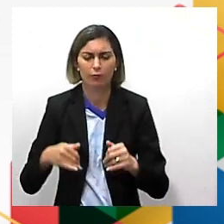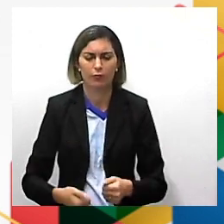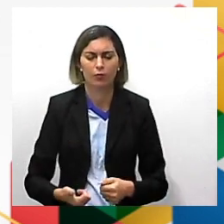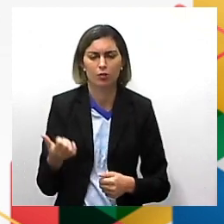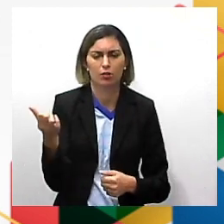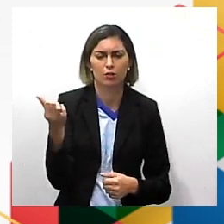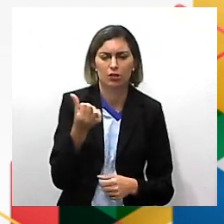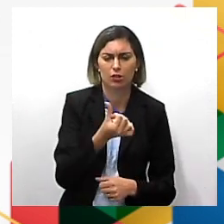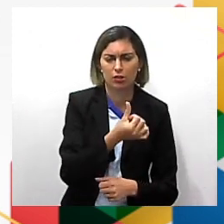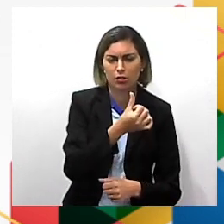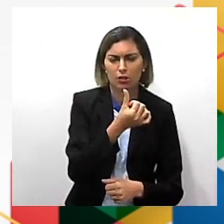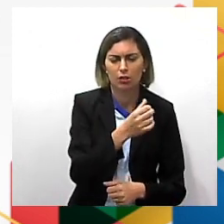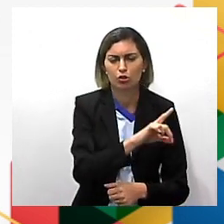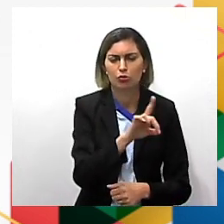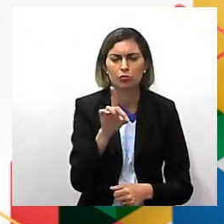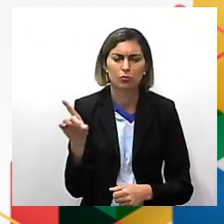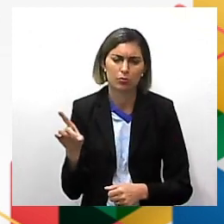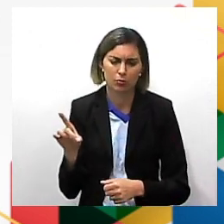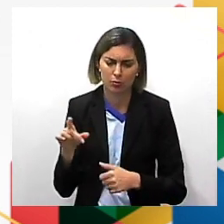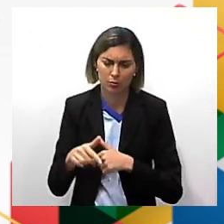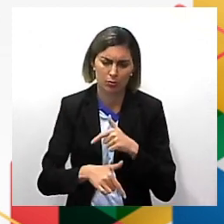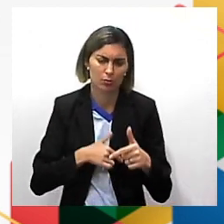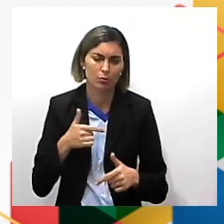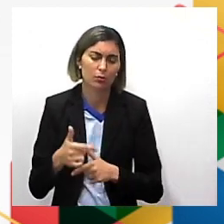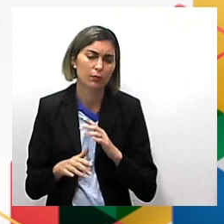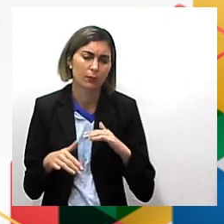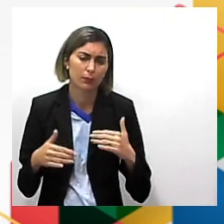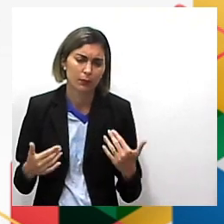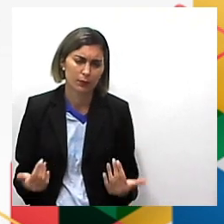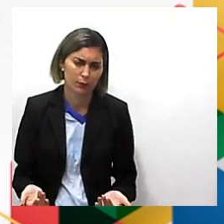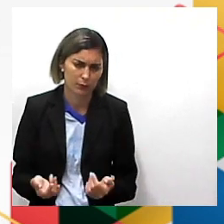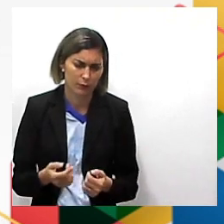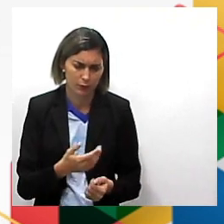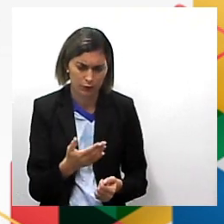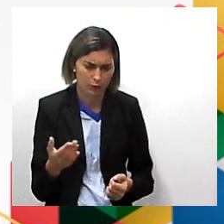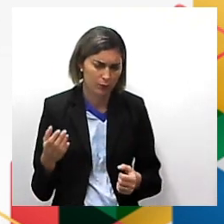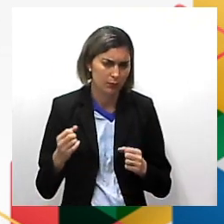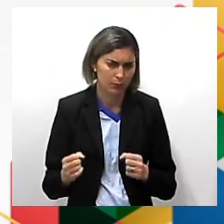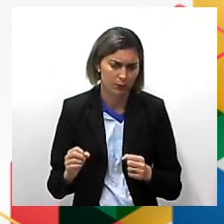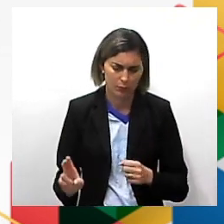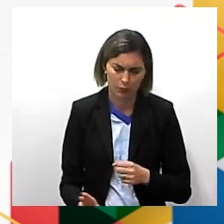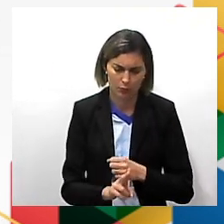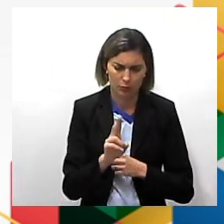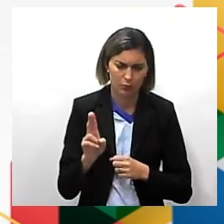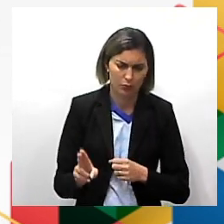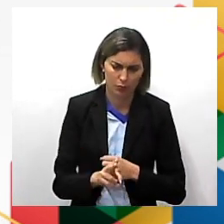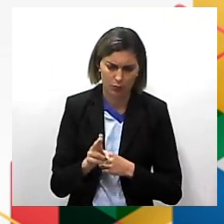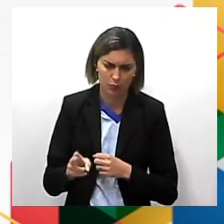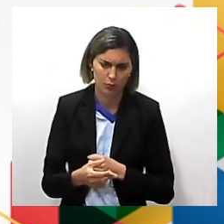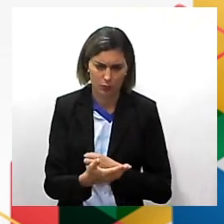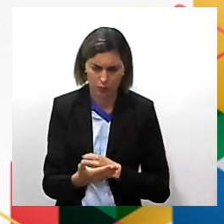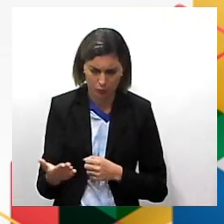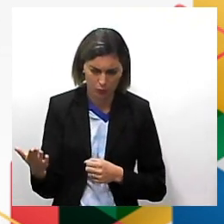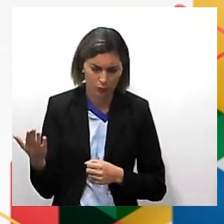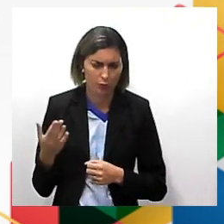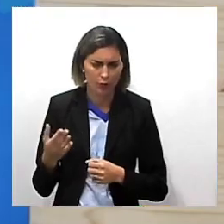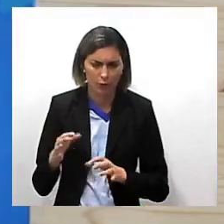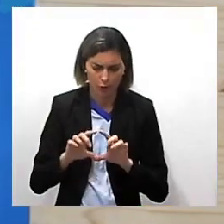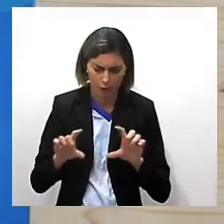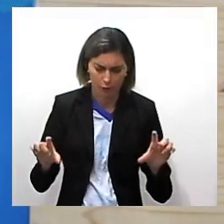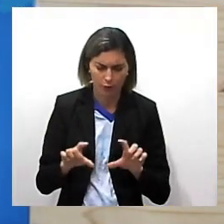6º dia de serviço? Meus queridos, você pode utilizar aquela